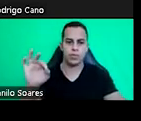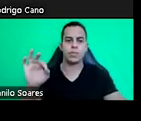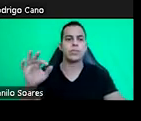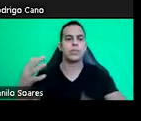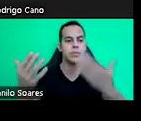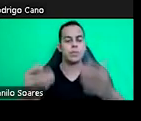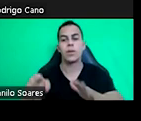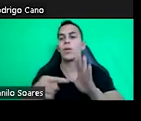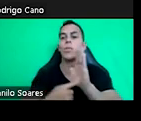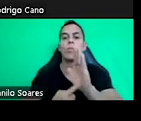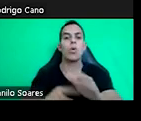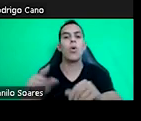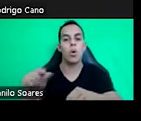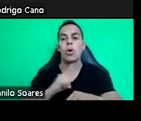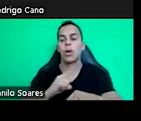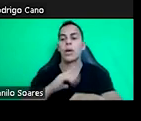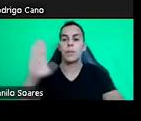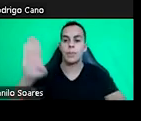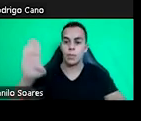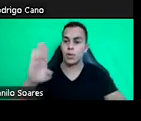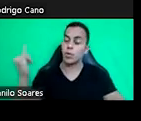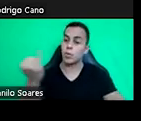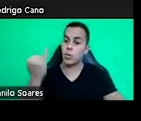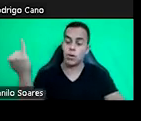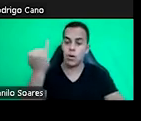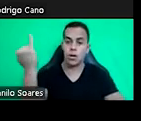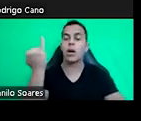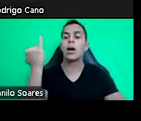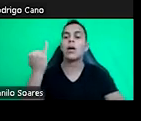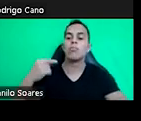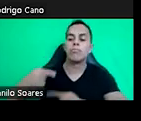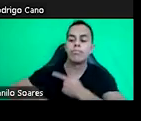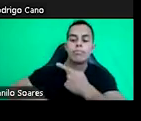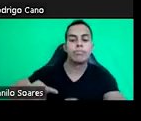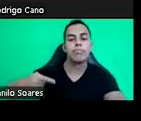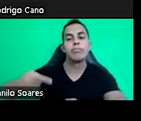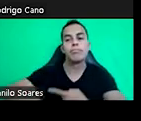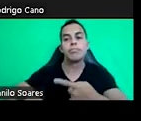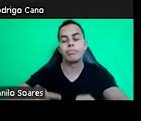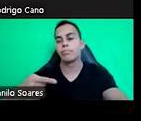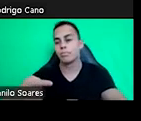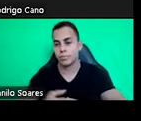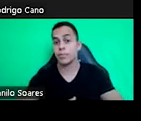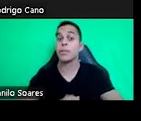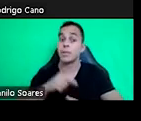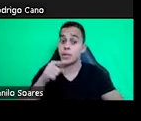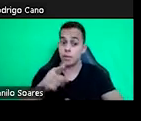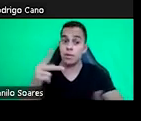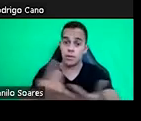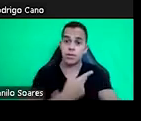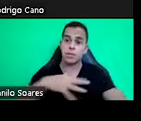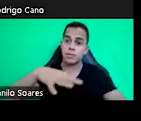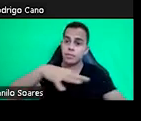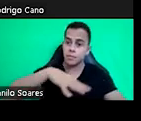existe um componente biológico muito importante que fica passando de geração em geração, e esse componente esbarra em ambientes que podem